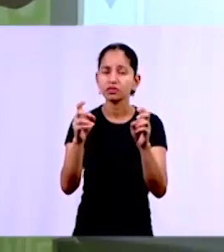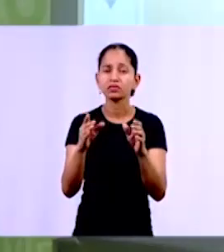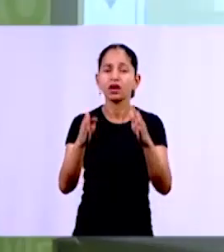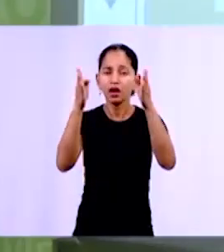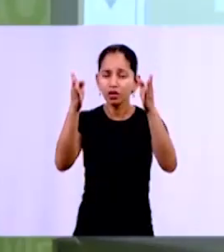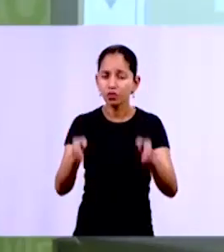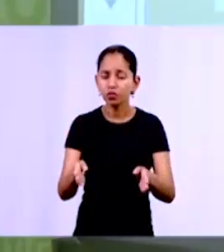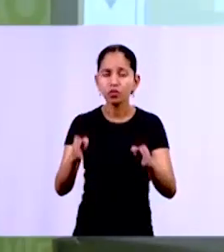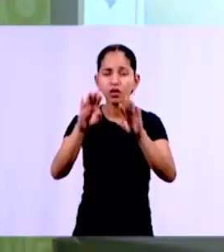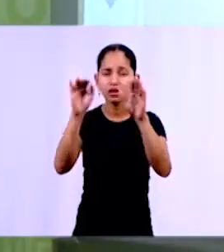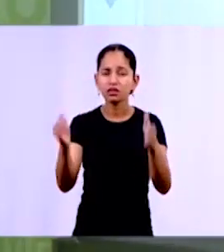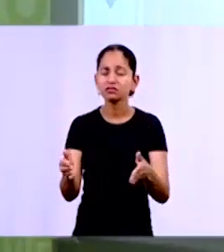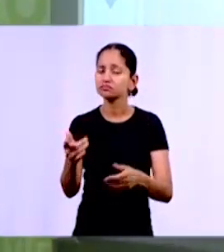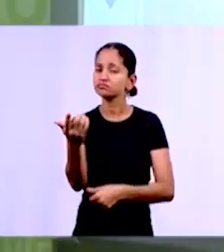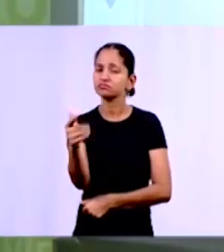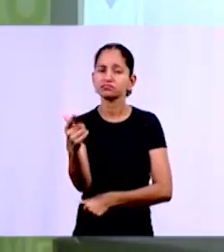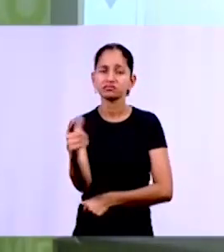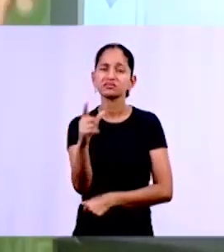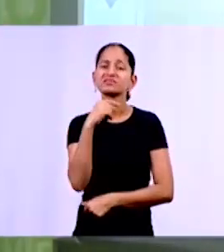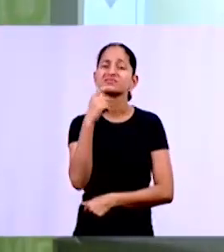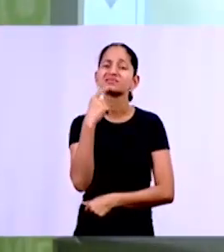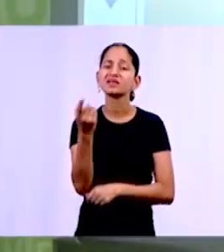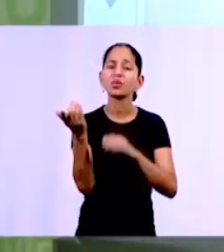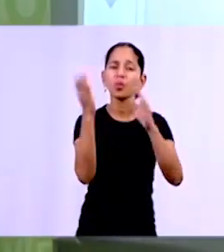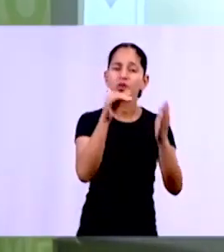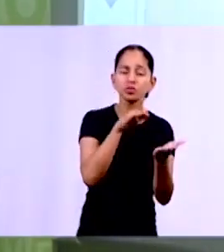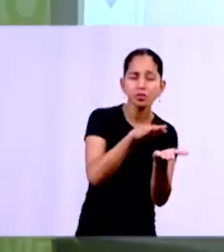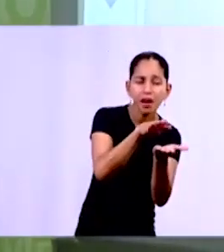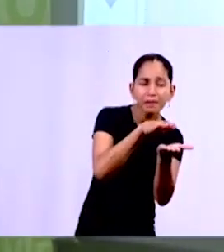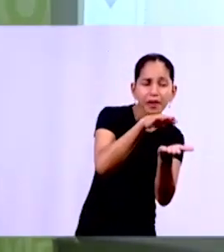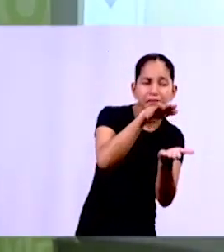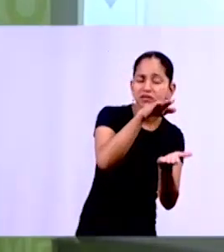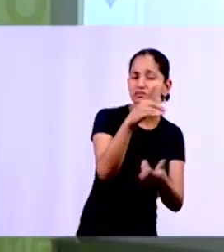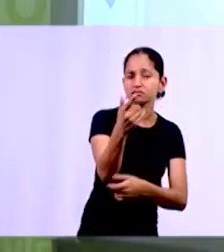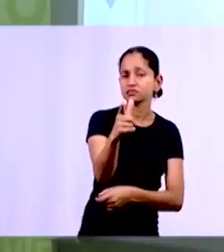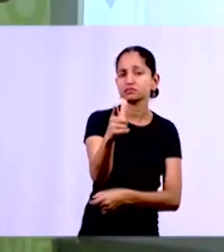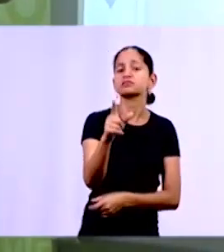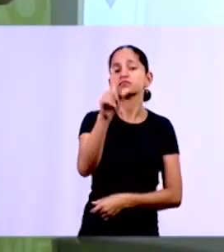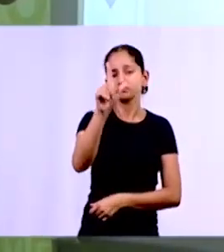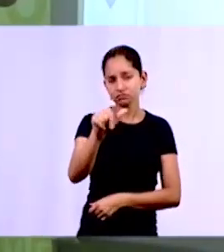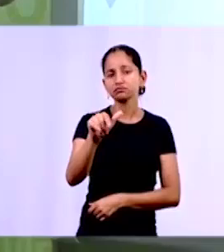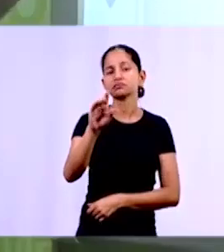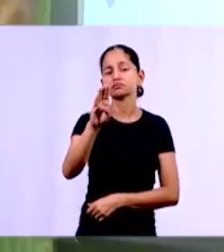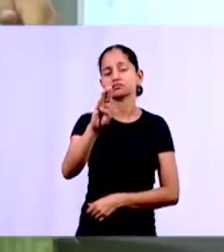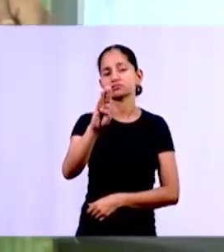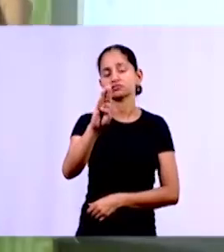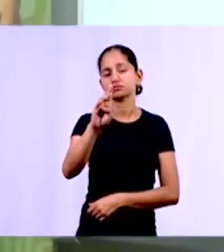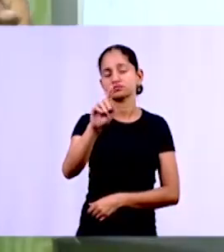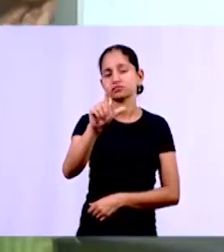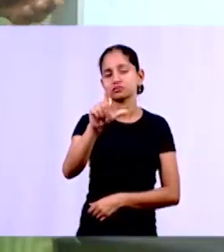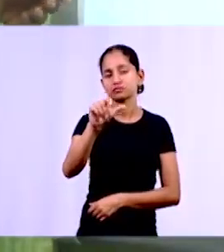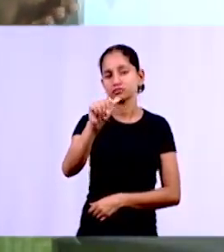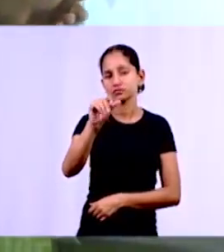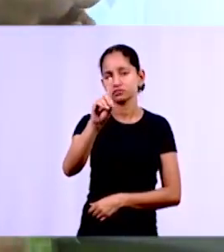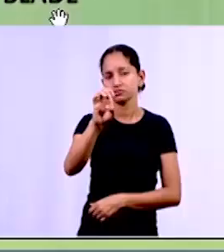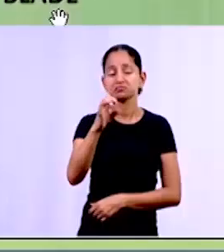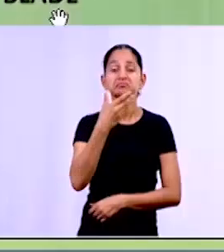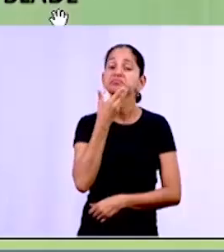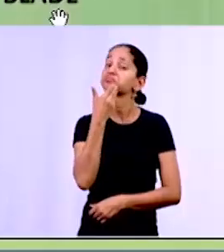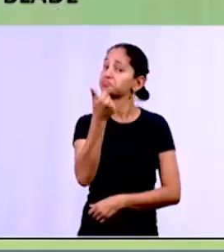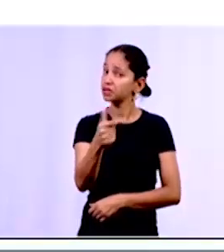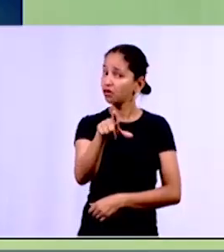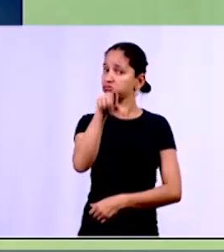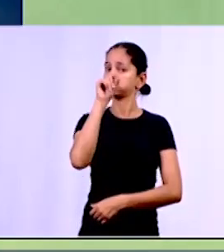torre e nem estão indo também para os hacks. A solução mesmo que eles estão utilizando é o famoso Blade. Então é bom de